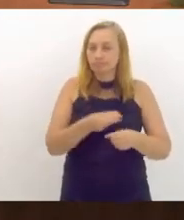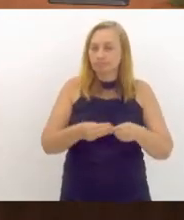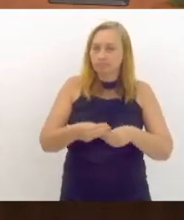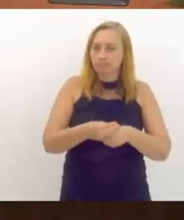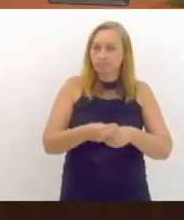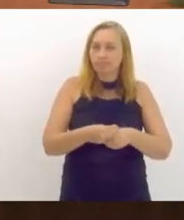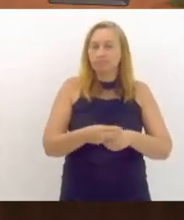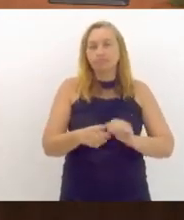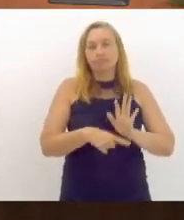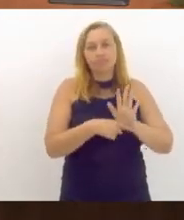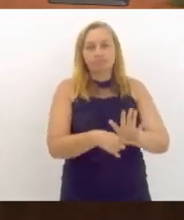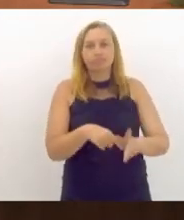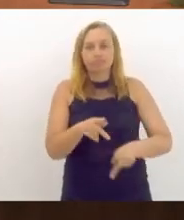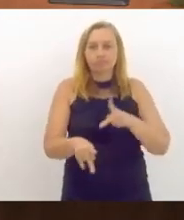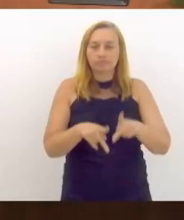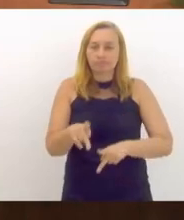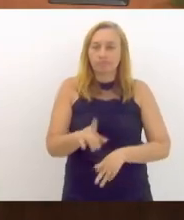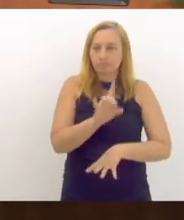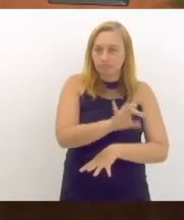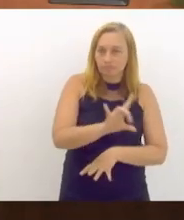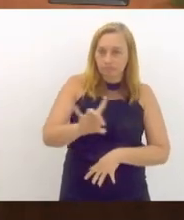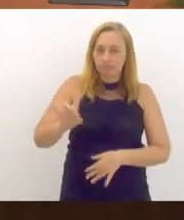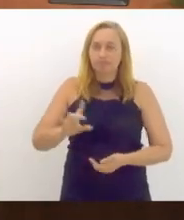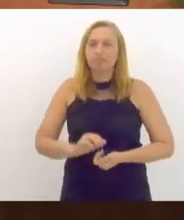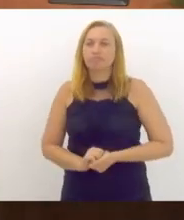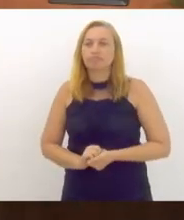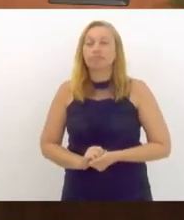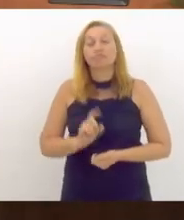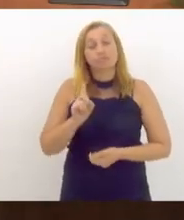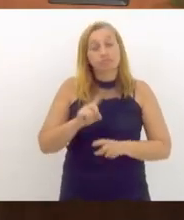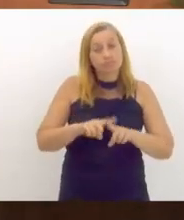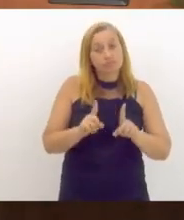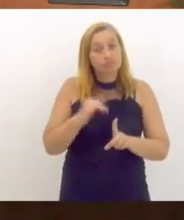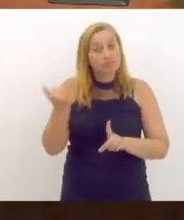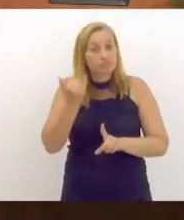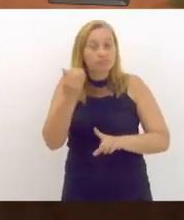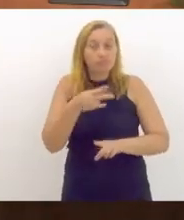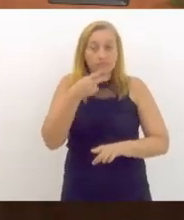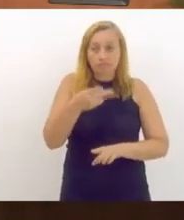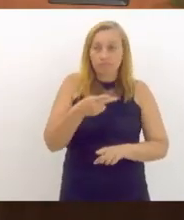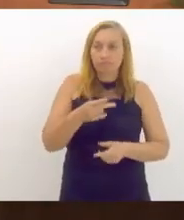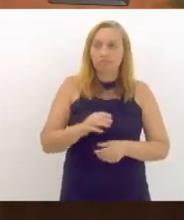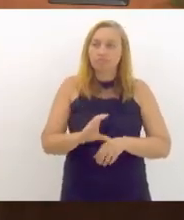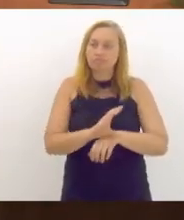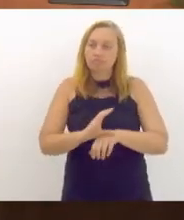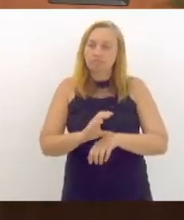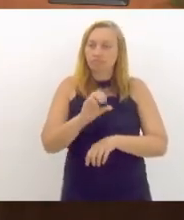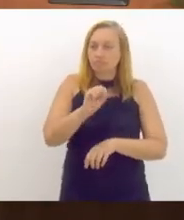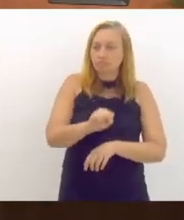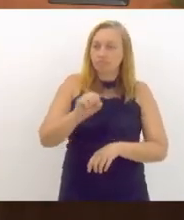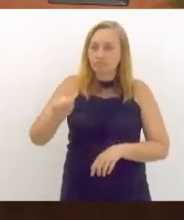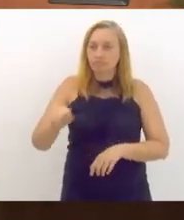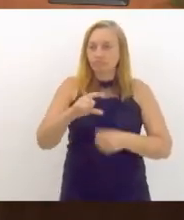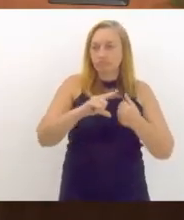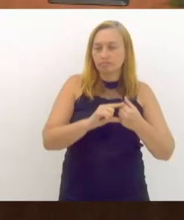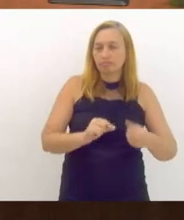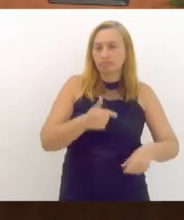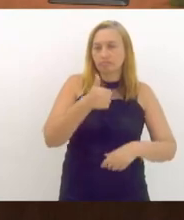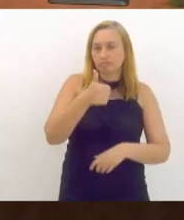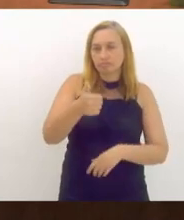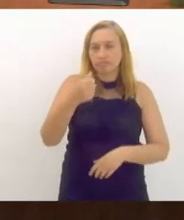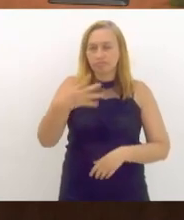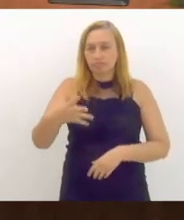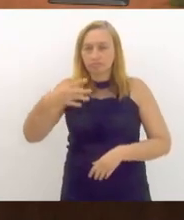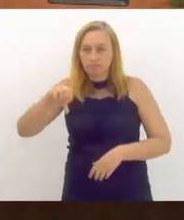de benefício para a população de cada um deles. Mas é importante destacar que na Constituição de 88, no artigo 149,